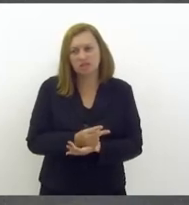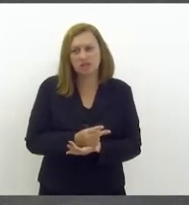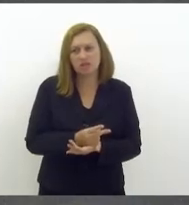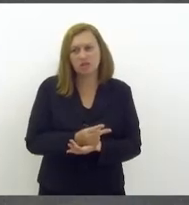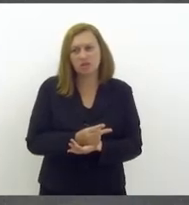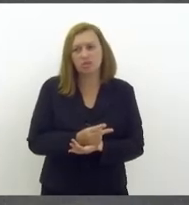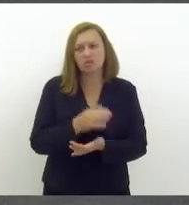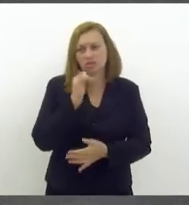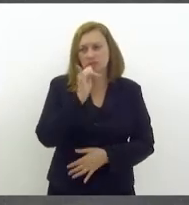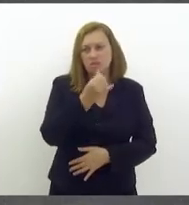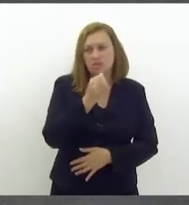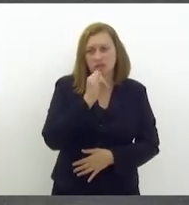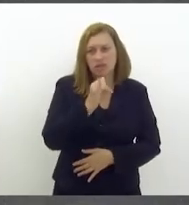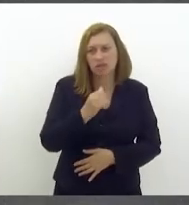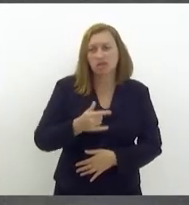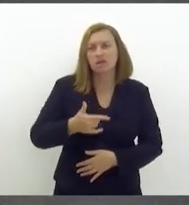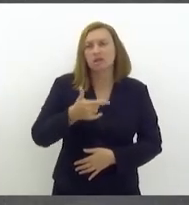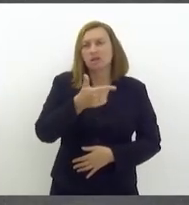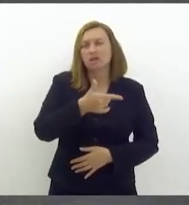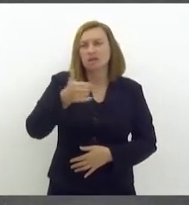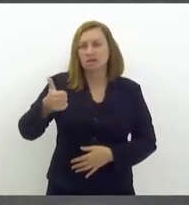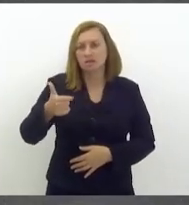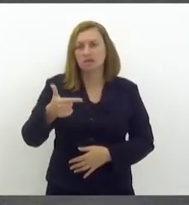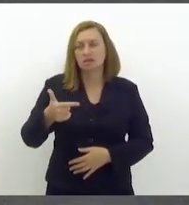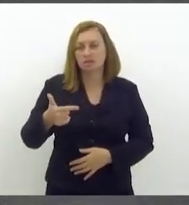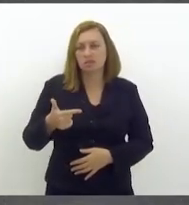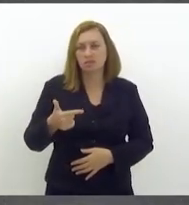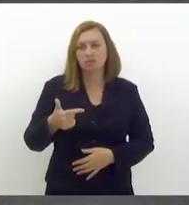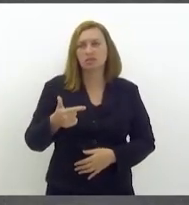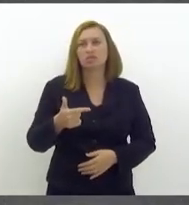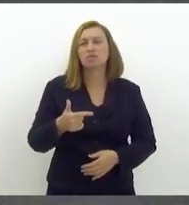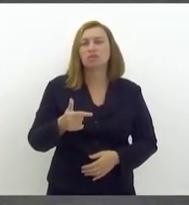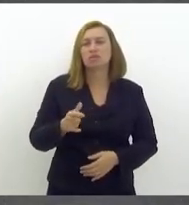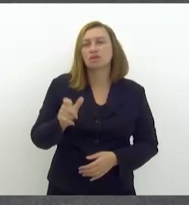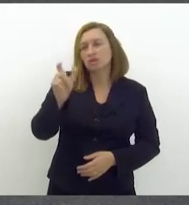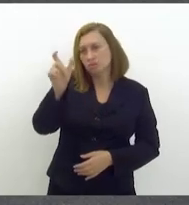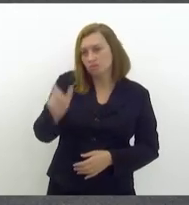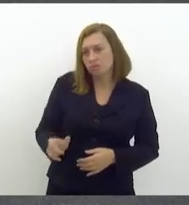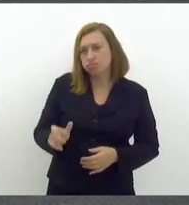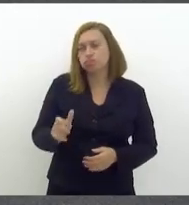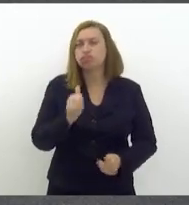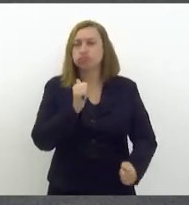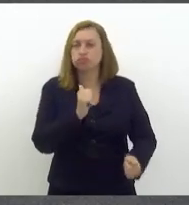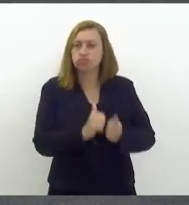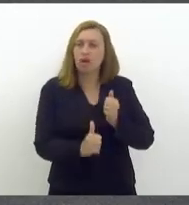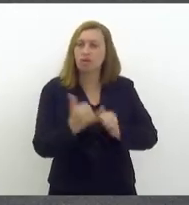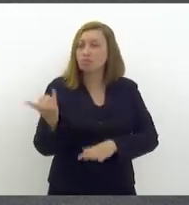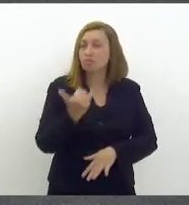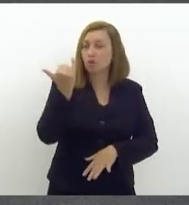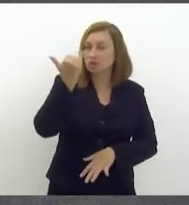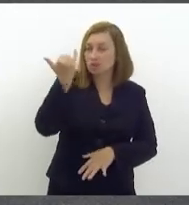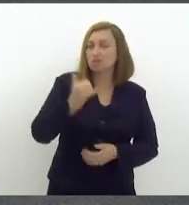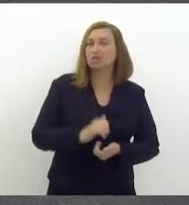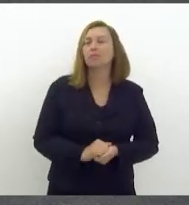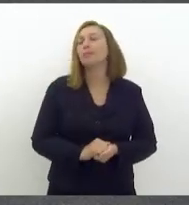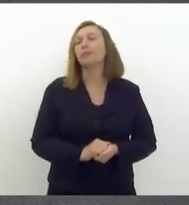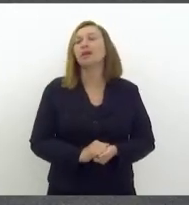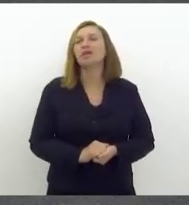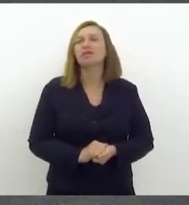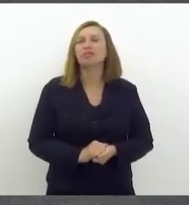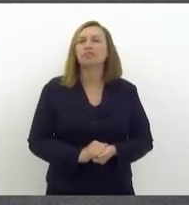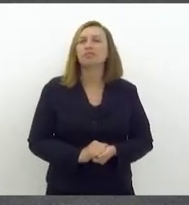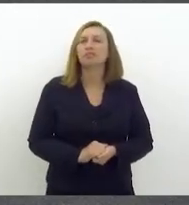passa e sabemos que o 12º jogador é muito importante que a torcida e a torcida quer estar ali é uma coisa que às vezes as pessoas